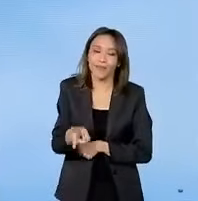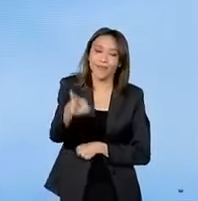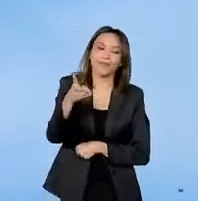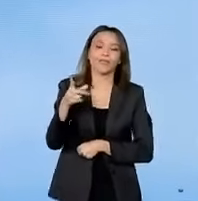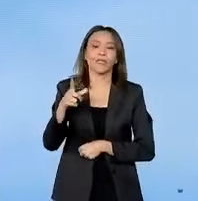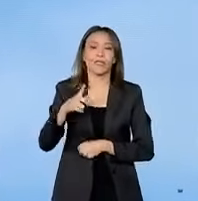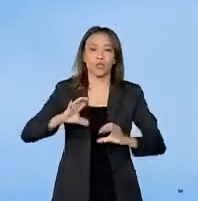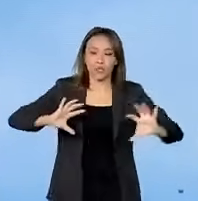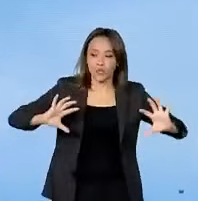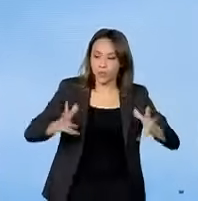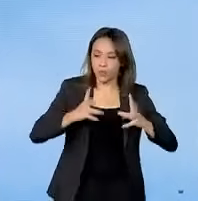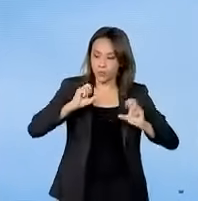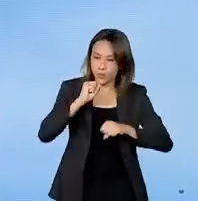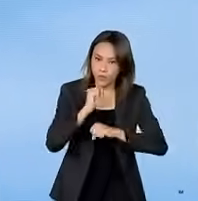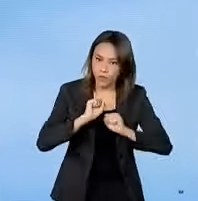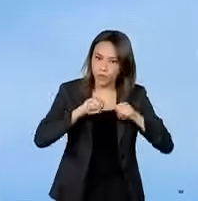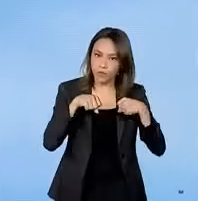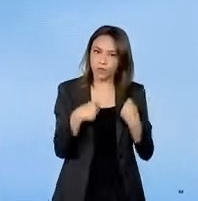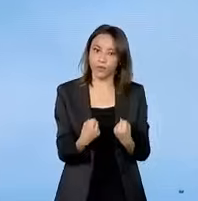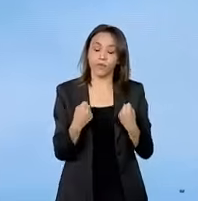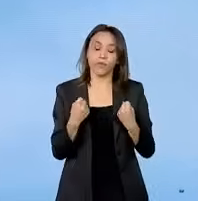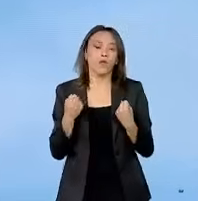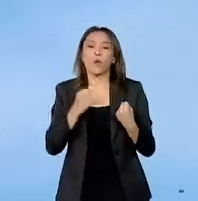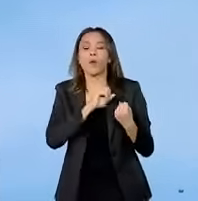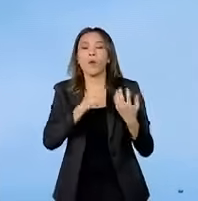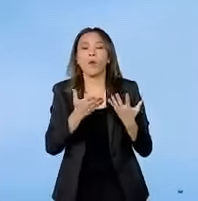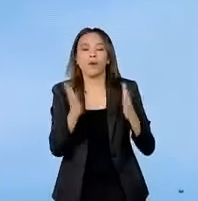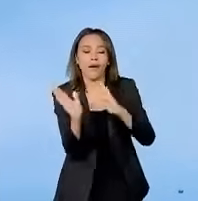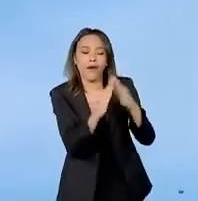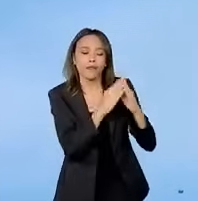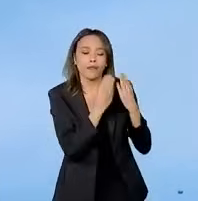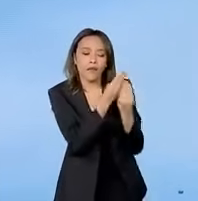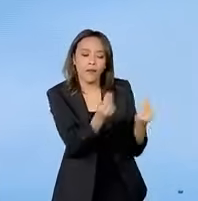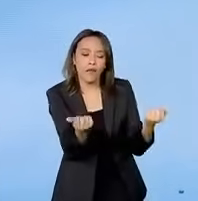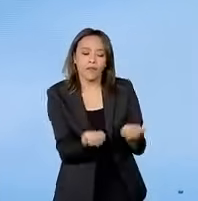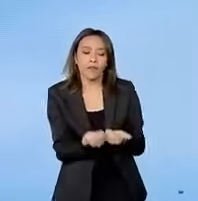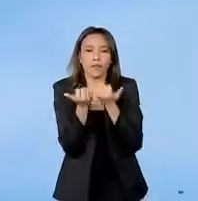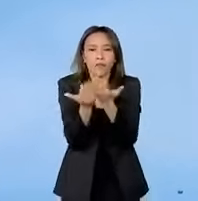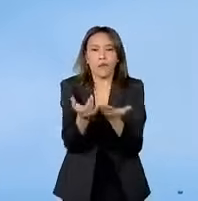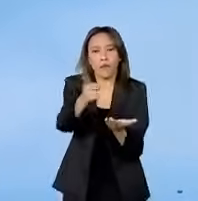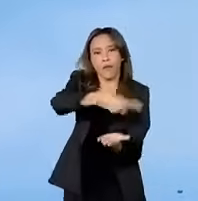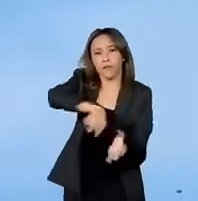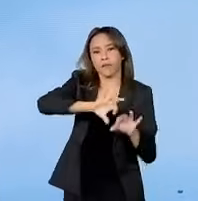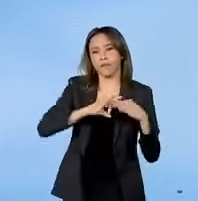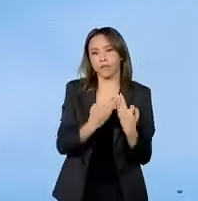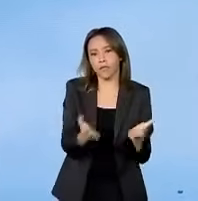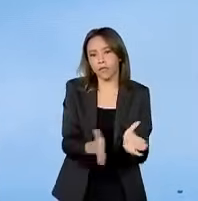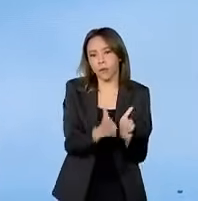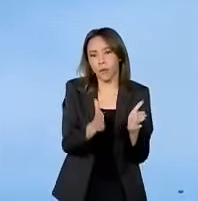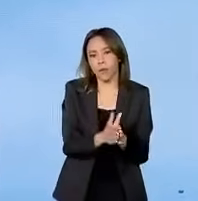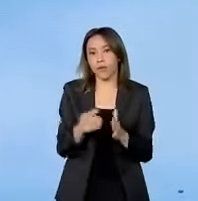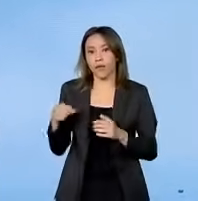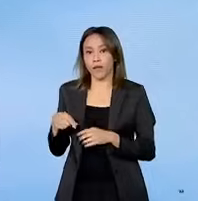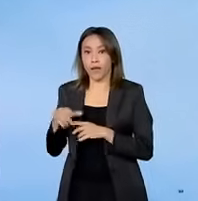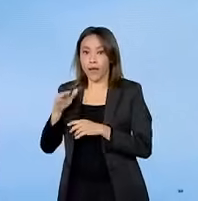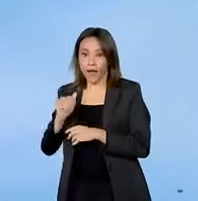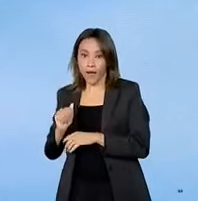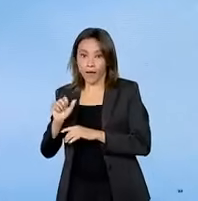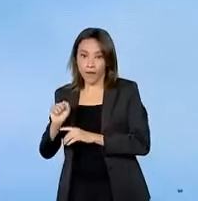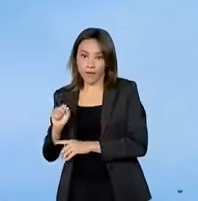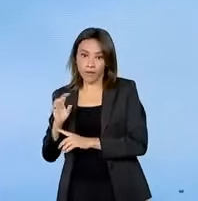visando ofertar moradia de qualidade em área urbana para as famílias de baixa renda, a SPU publicou